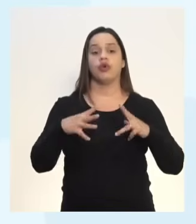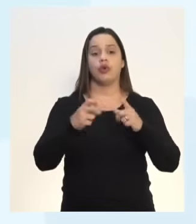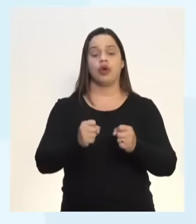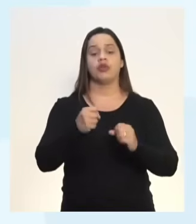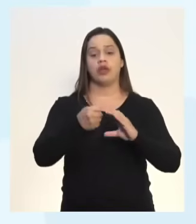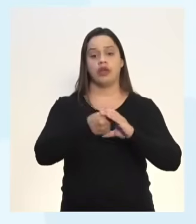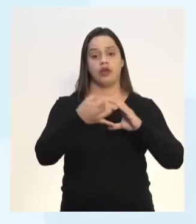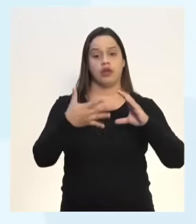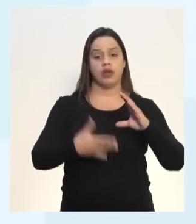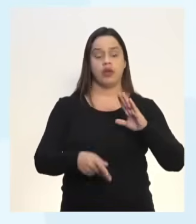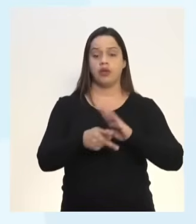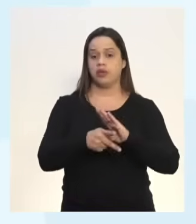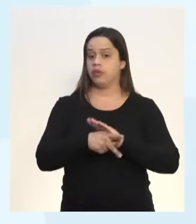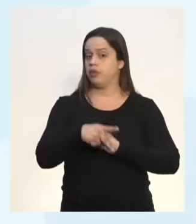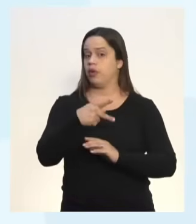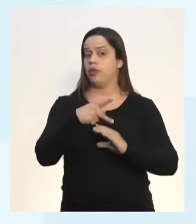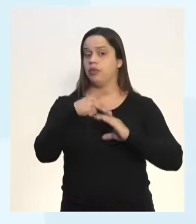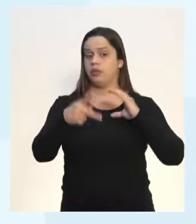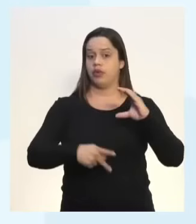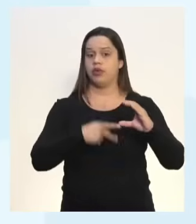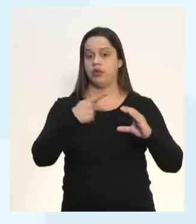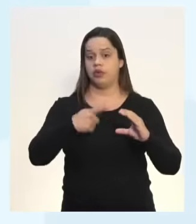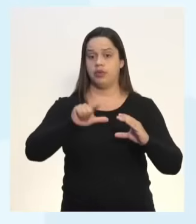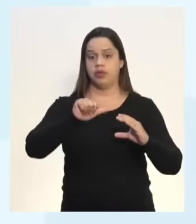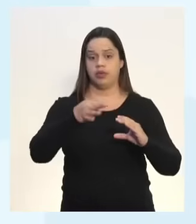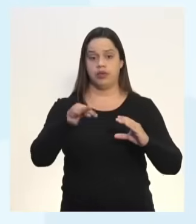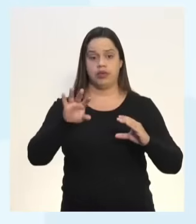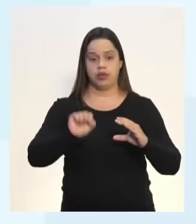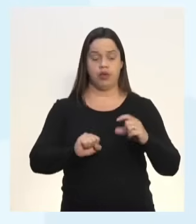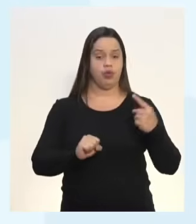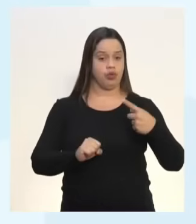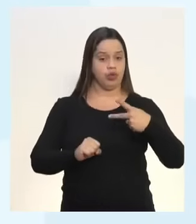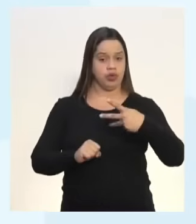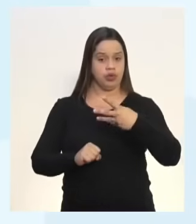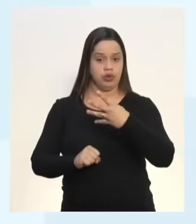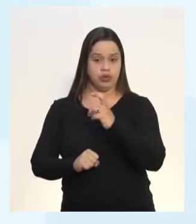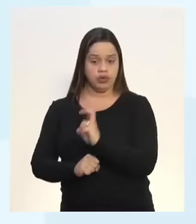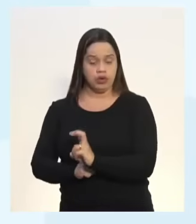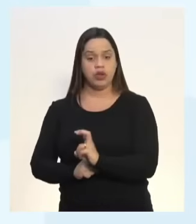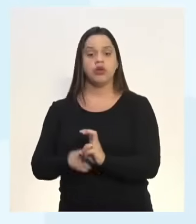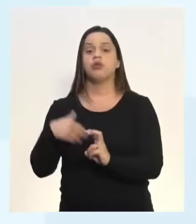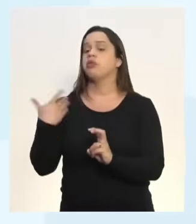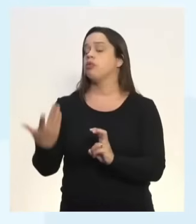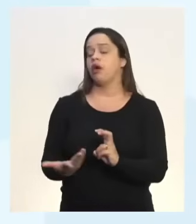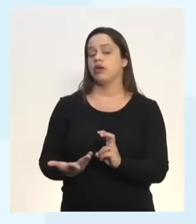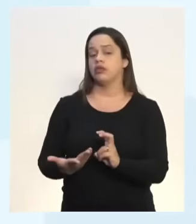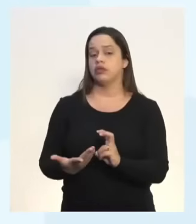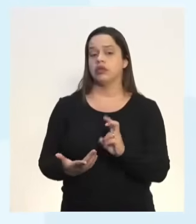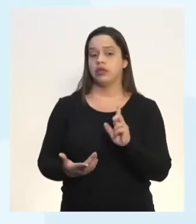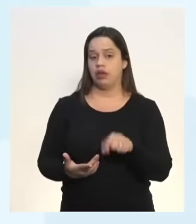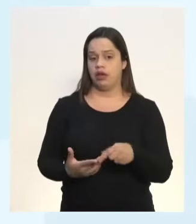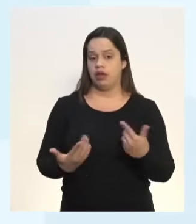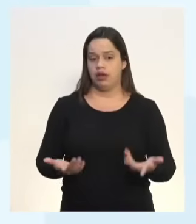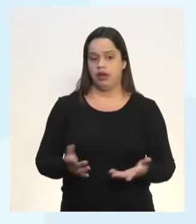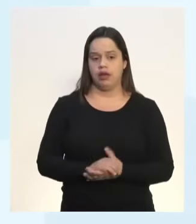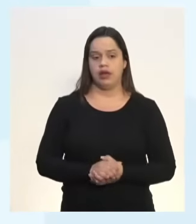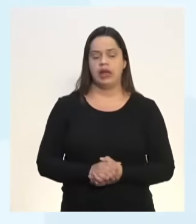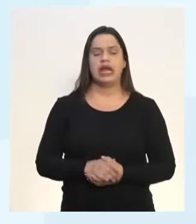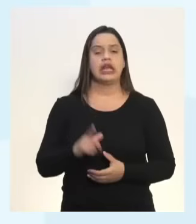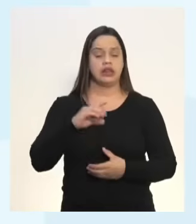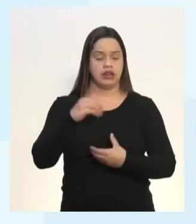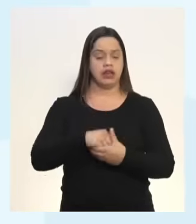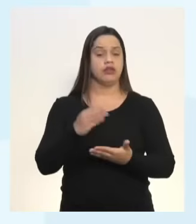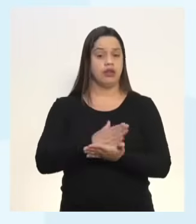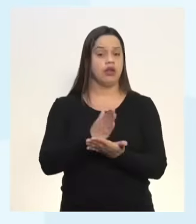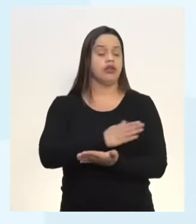como poliedros de Platão? Então, 1, 2, 3, 4 e 5, quais são? Inclusive, está lá no caderno do